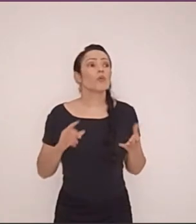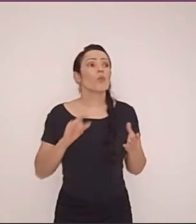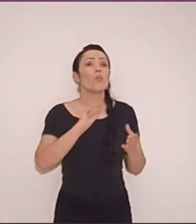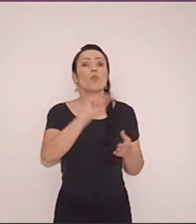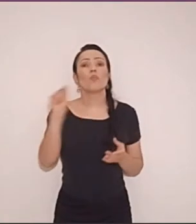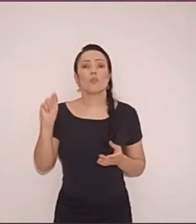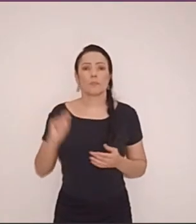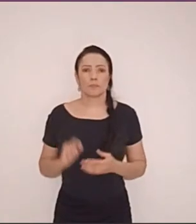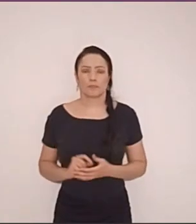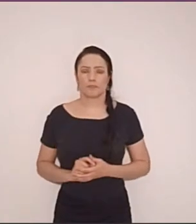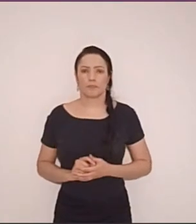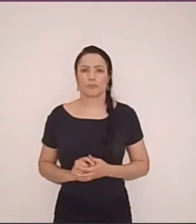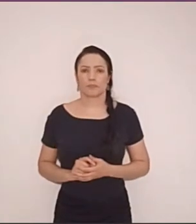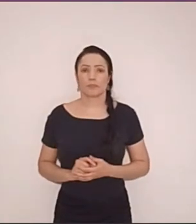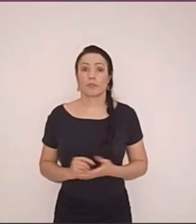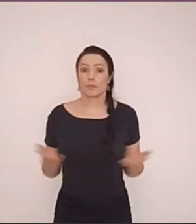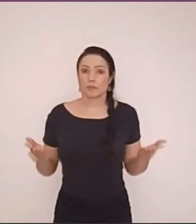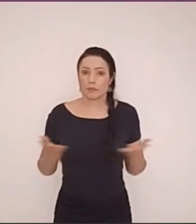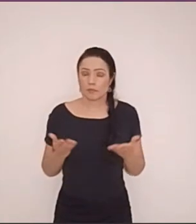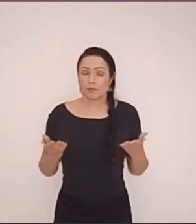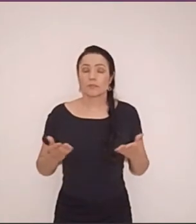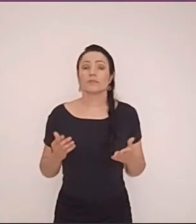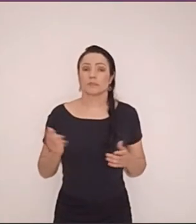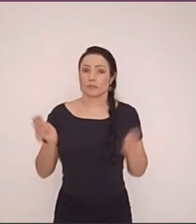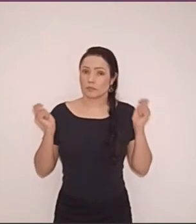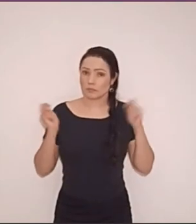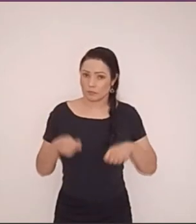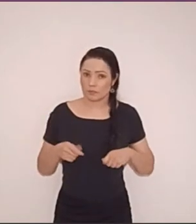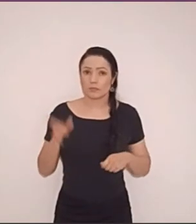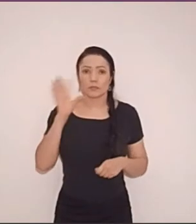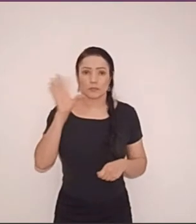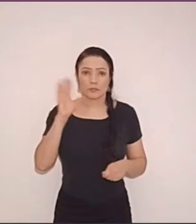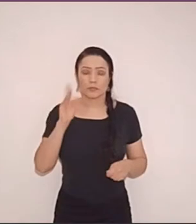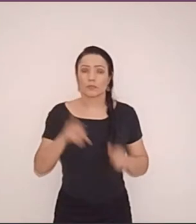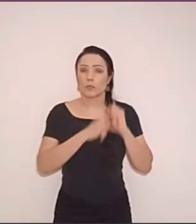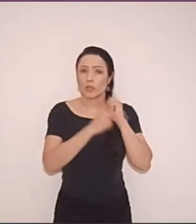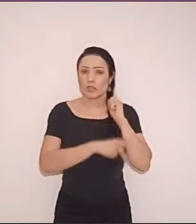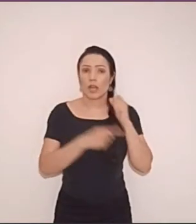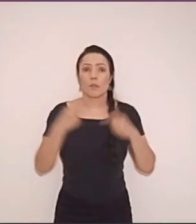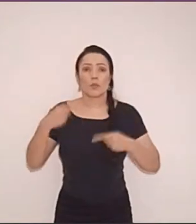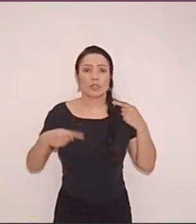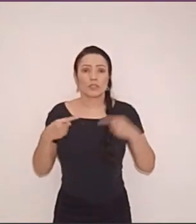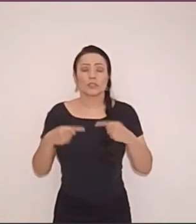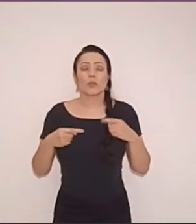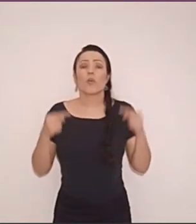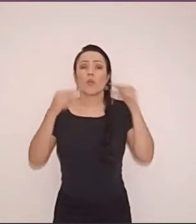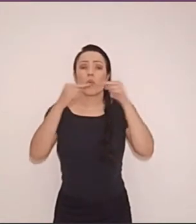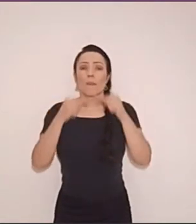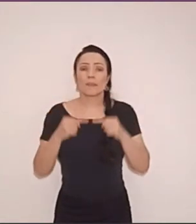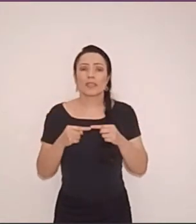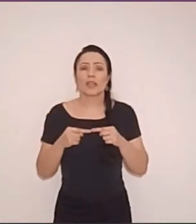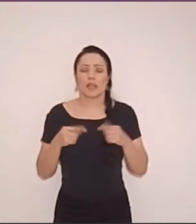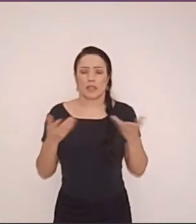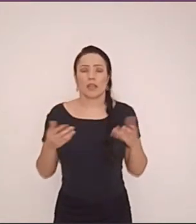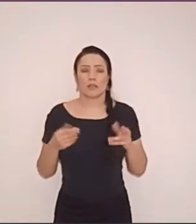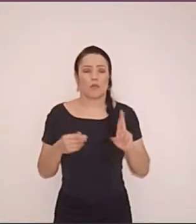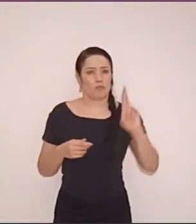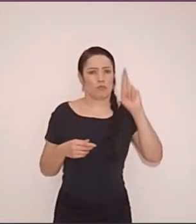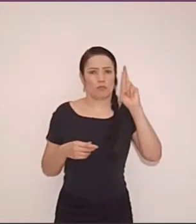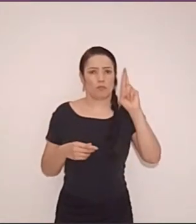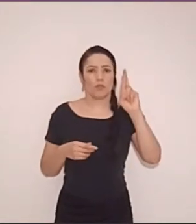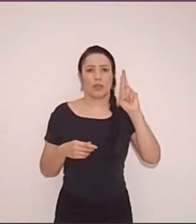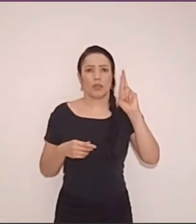dão Uma das uma das formas mais flexíveis para políticos tem a ver com discurso uma narrativa e é assim tempo